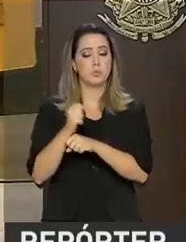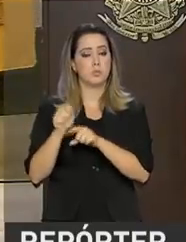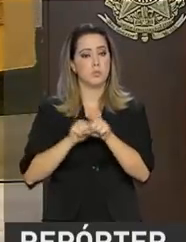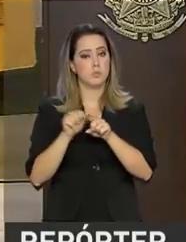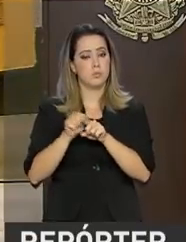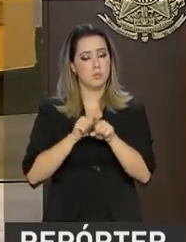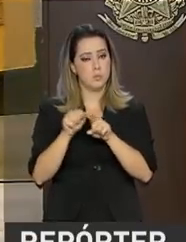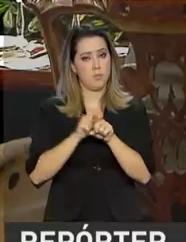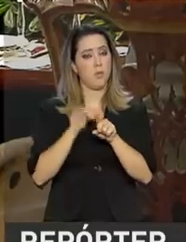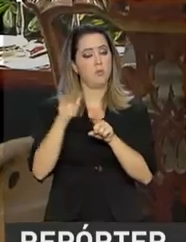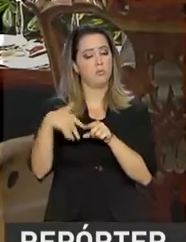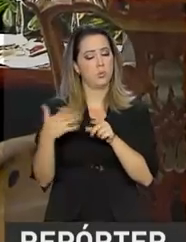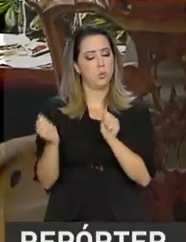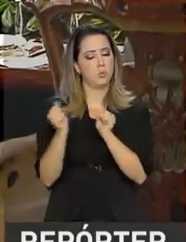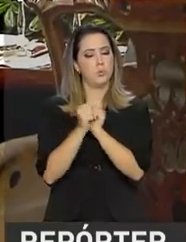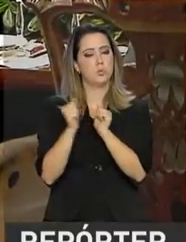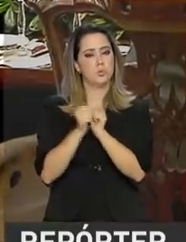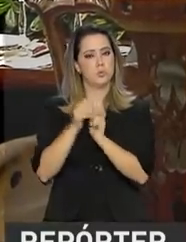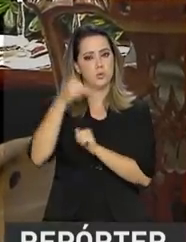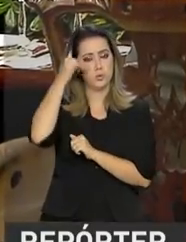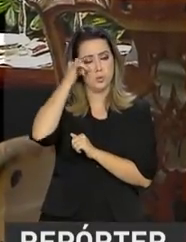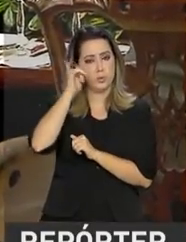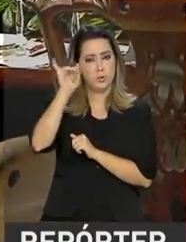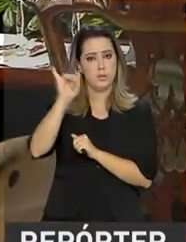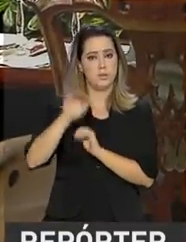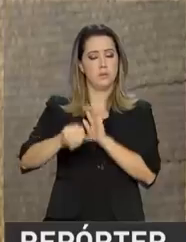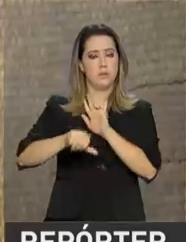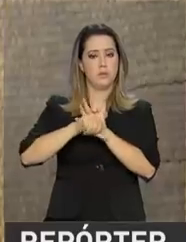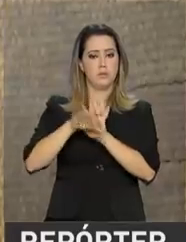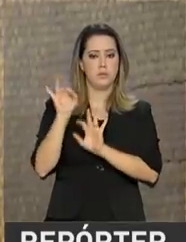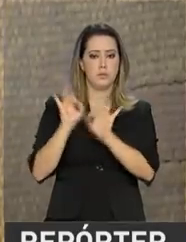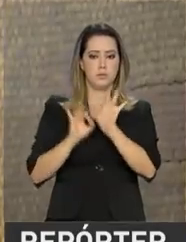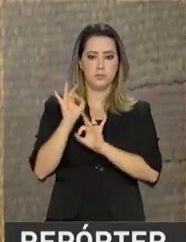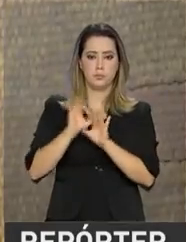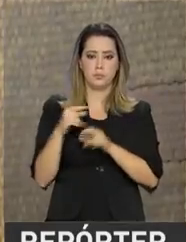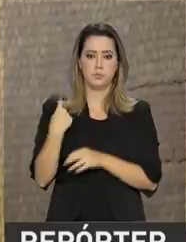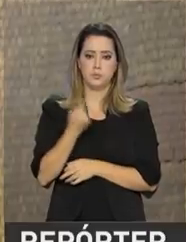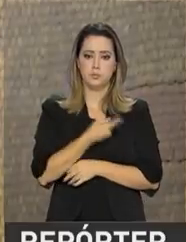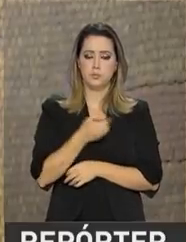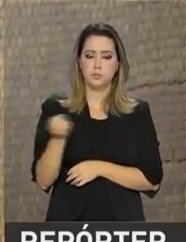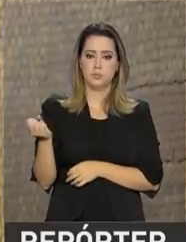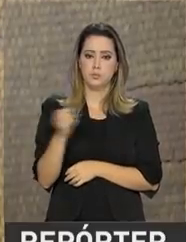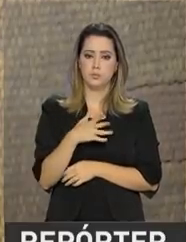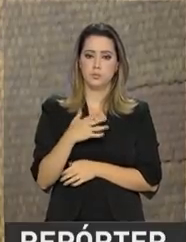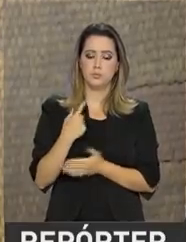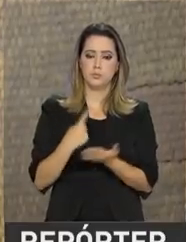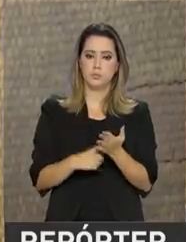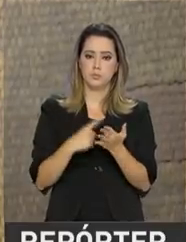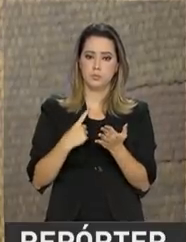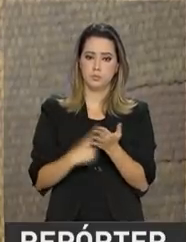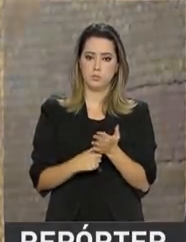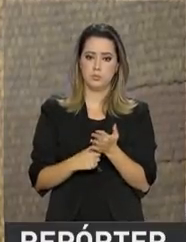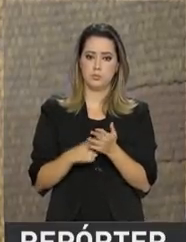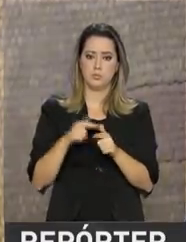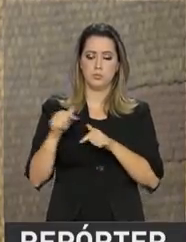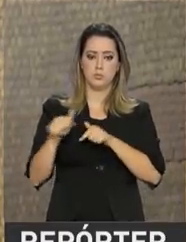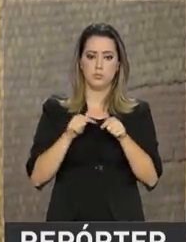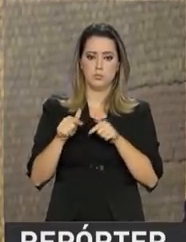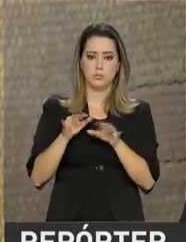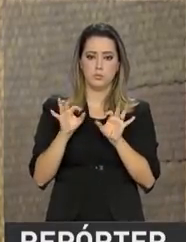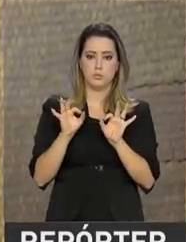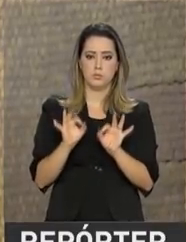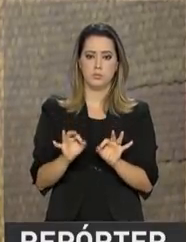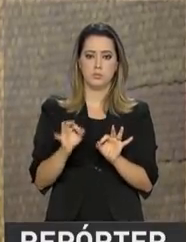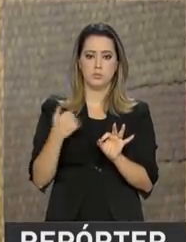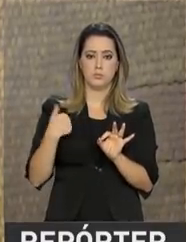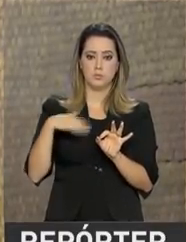meses trabalham em conjunto contra o crime organizado. Nós renovamos nosso compromisso em trabalhar de forma